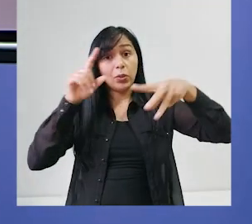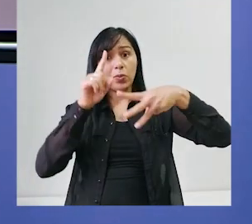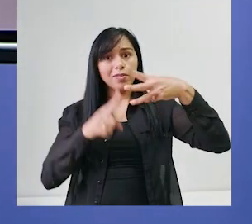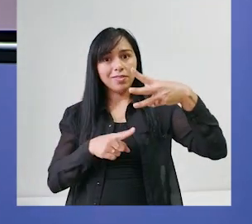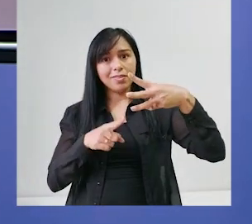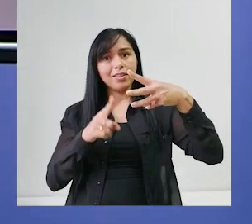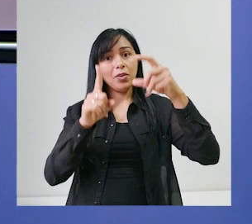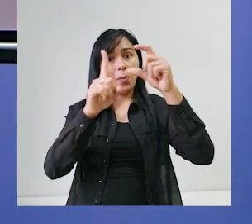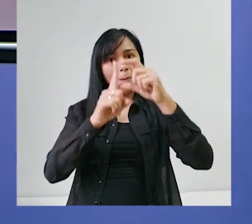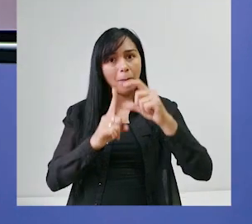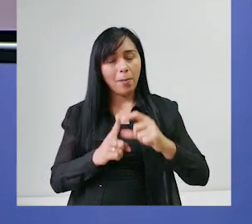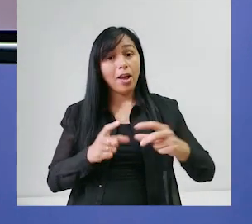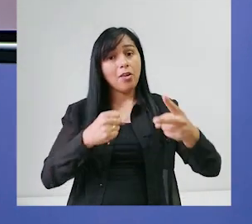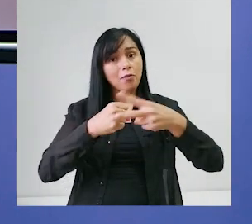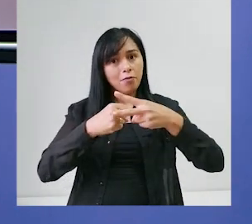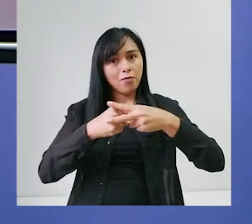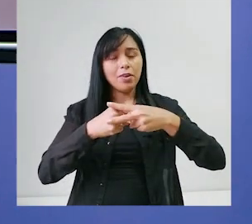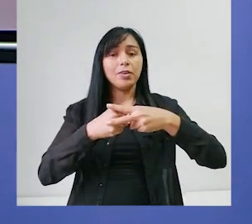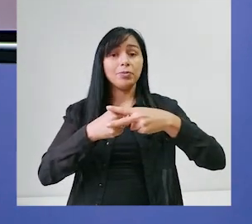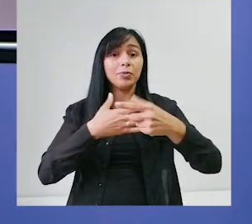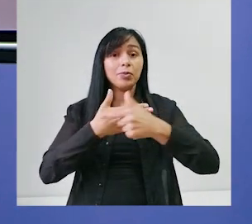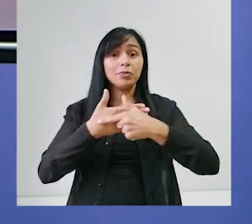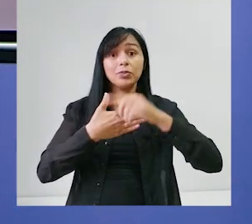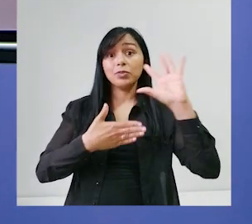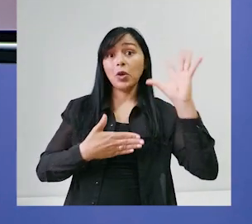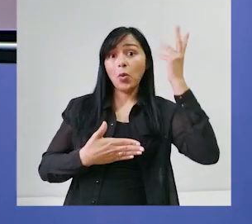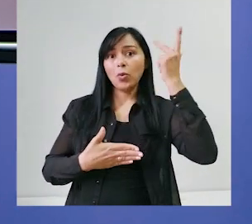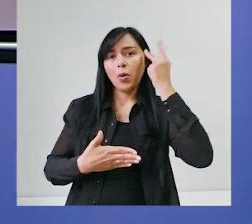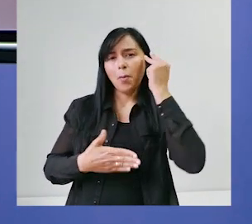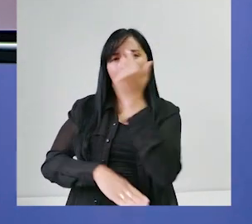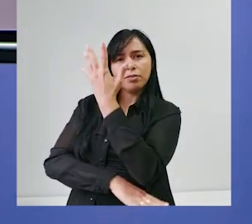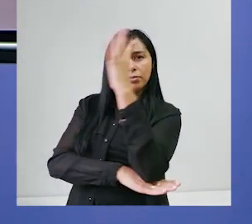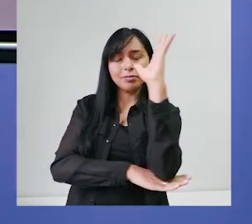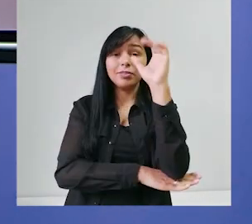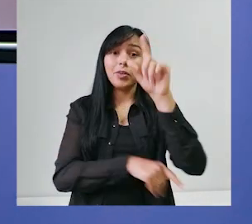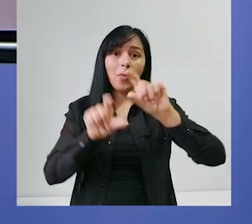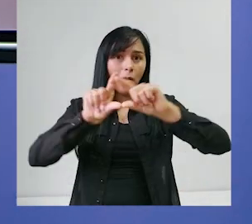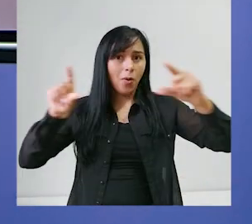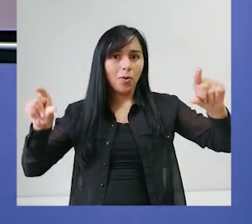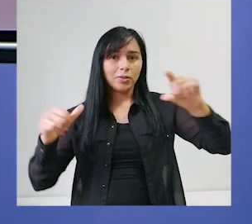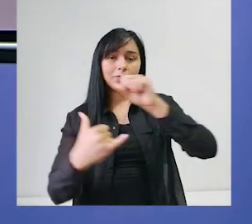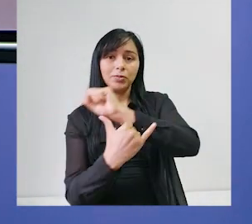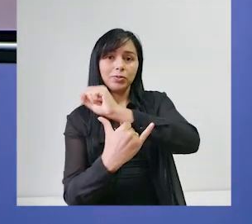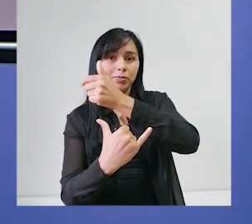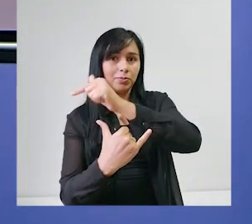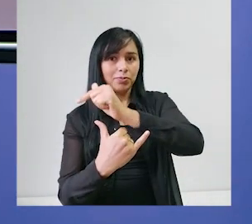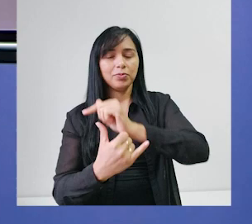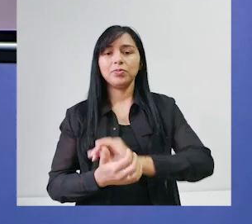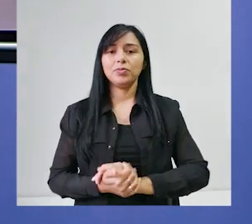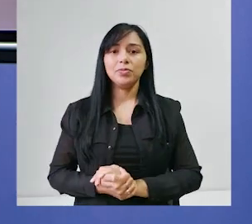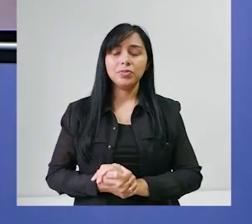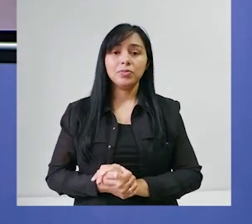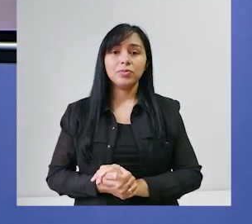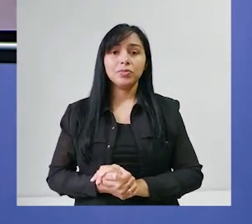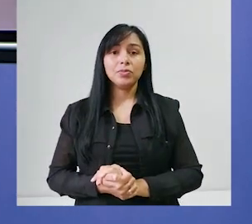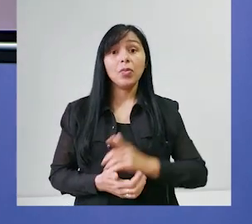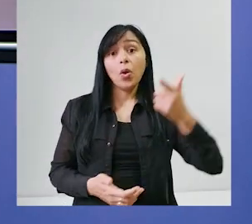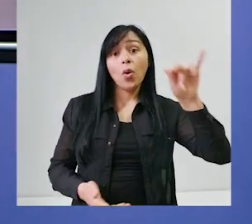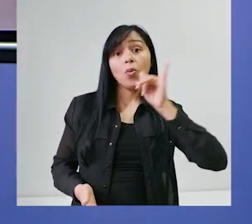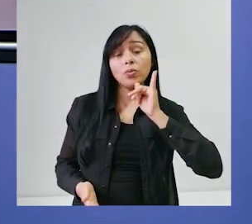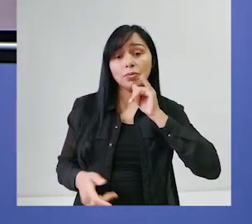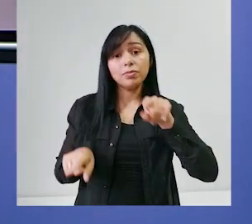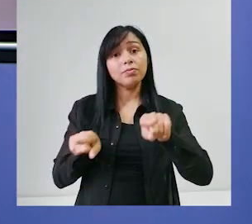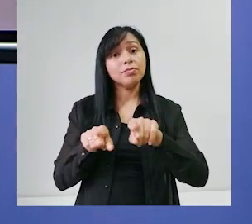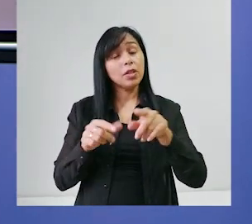fenômenos naturais portanto temos oração sem sujeito outros exemplos com o verbo